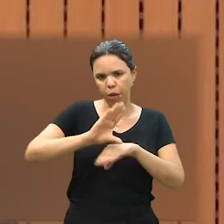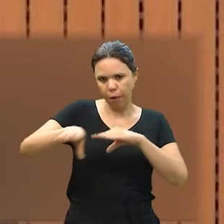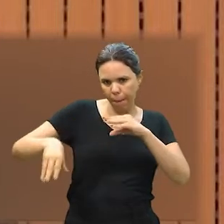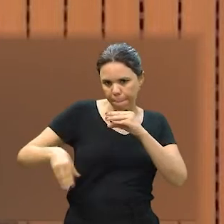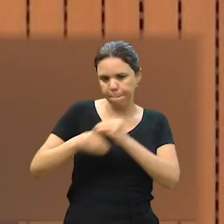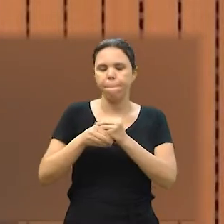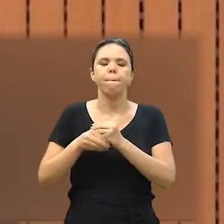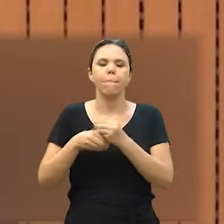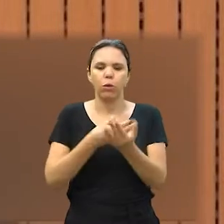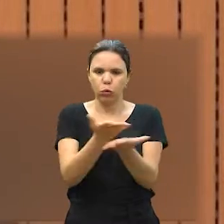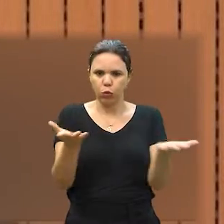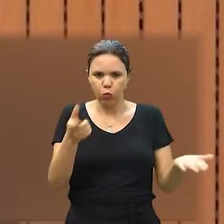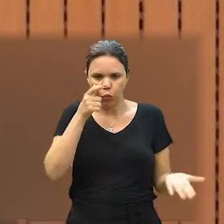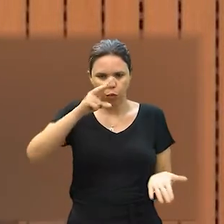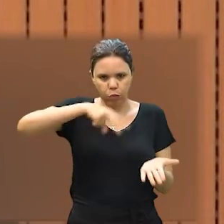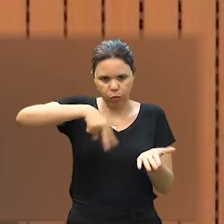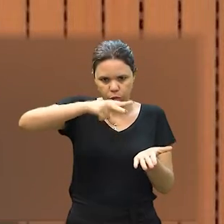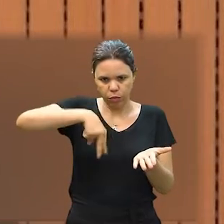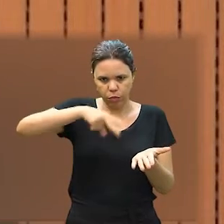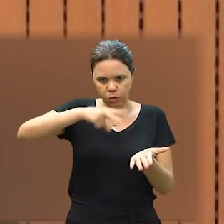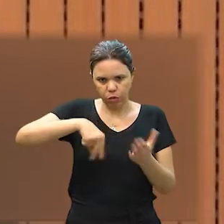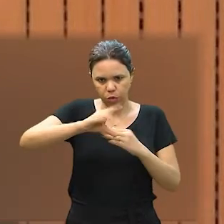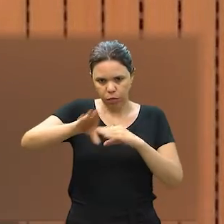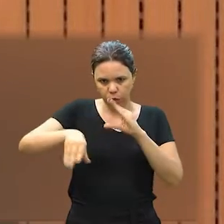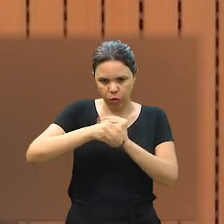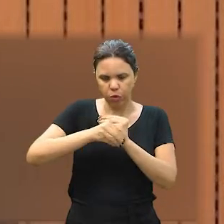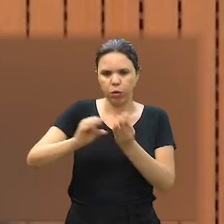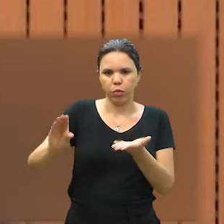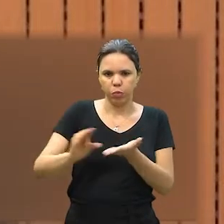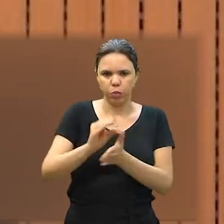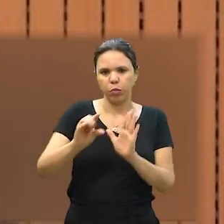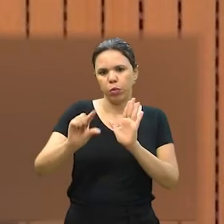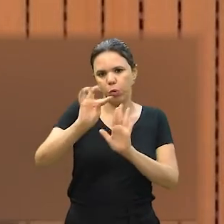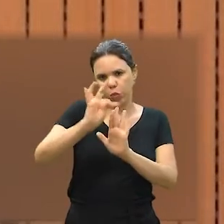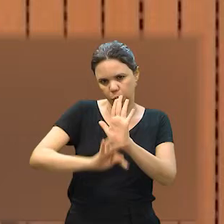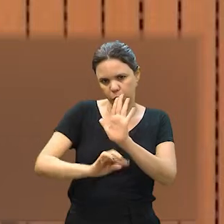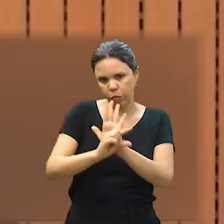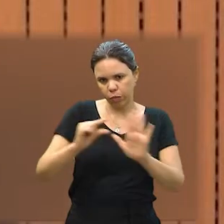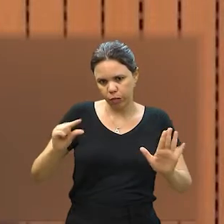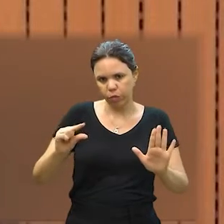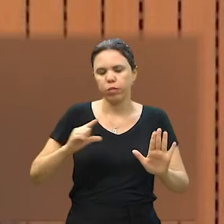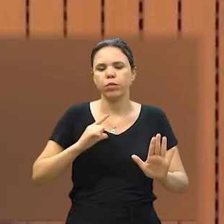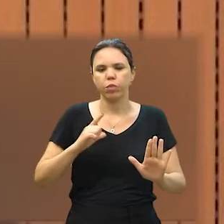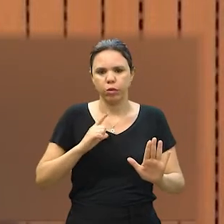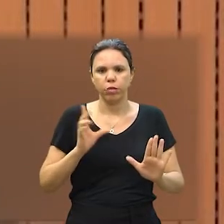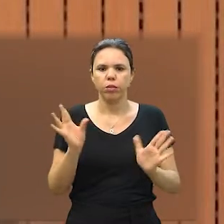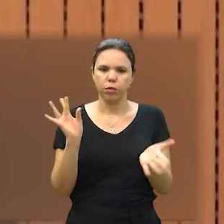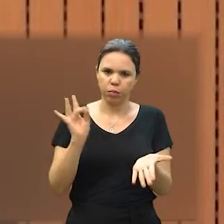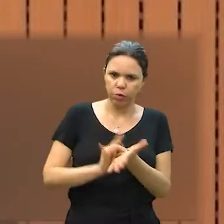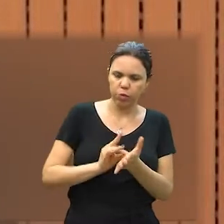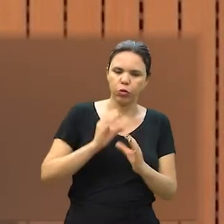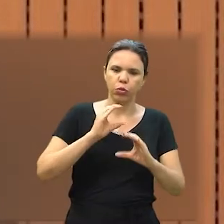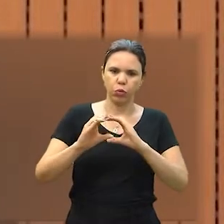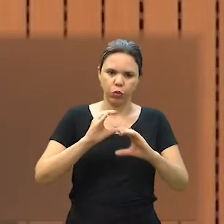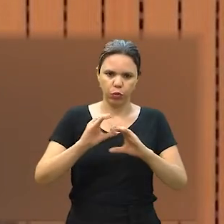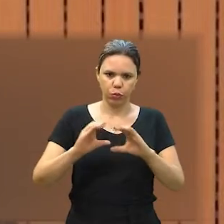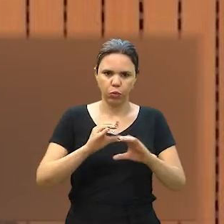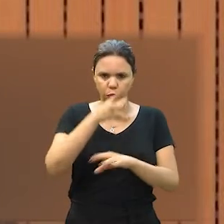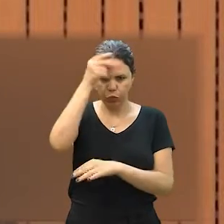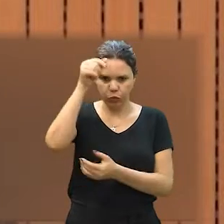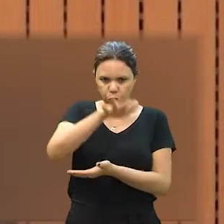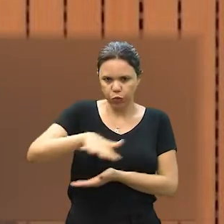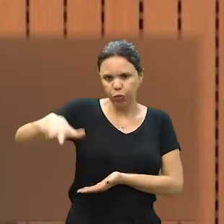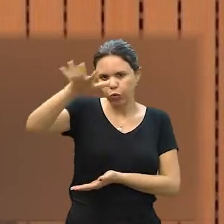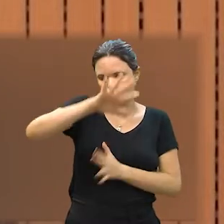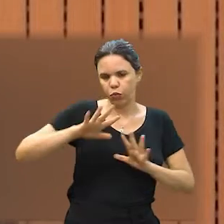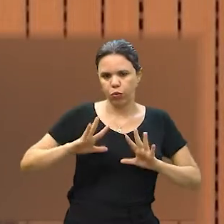Está assentada, inclusive, nas comunicações aos prefeitos direcionadas pelo órgão controlador, pelo órgão